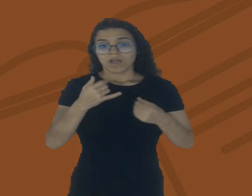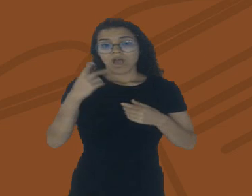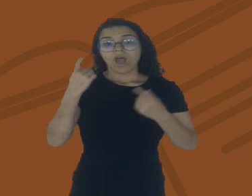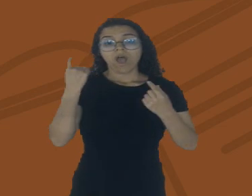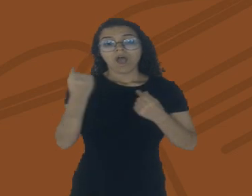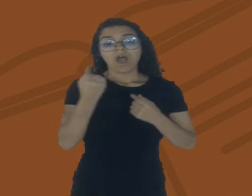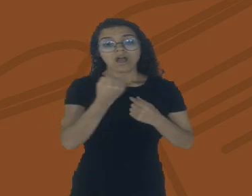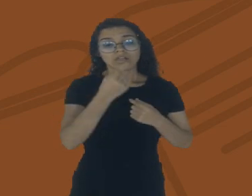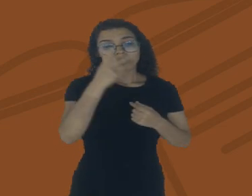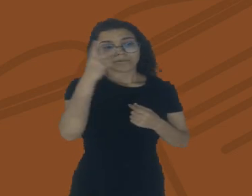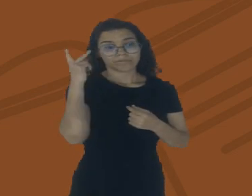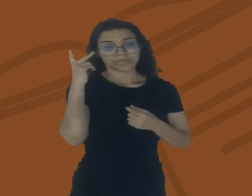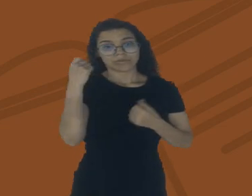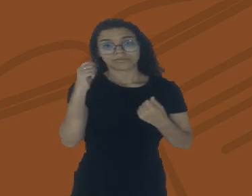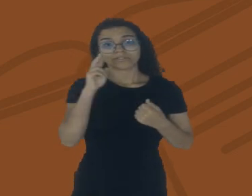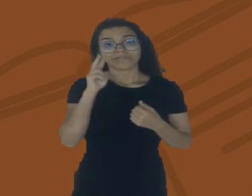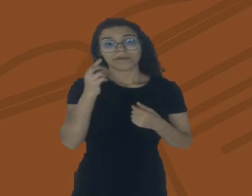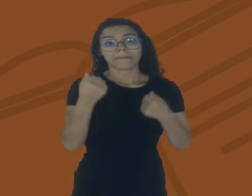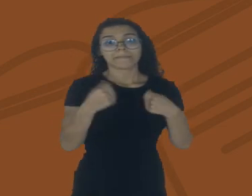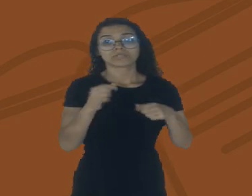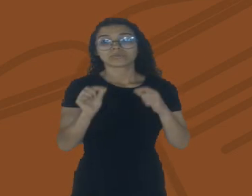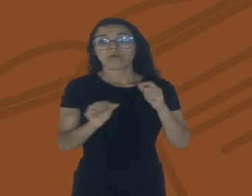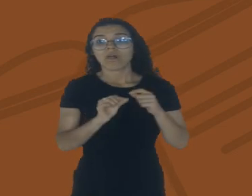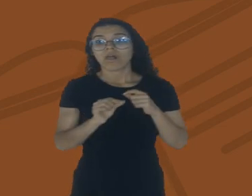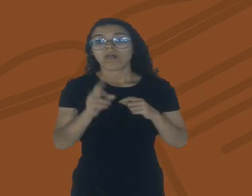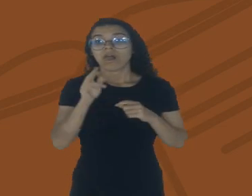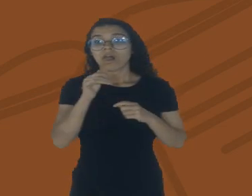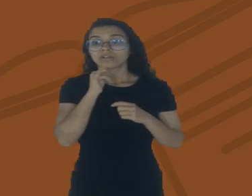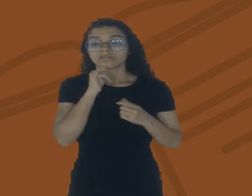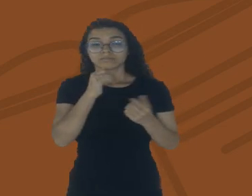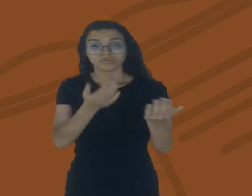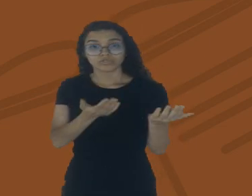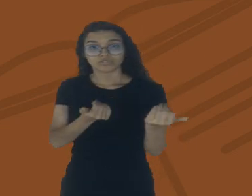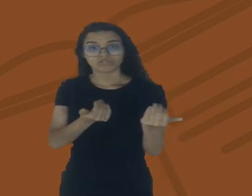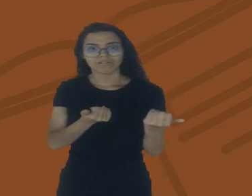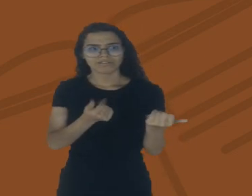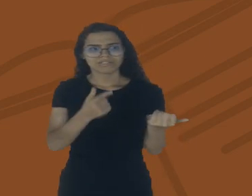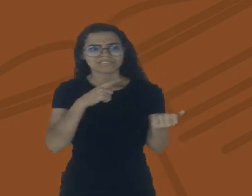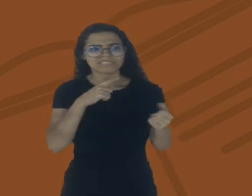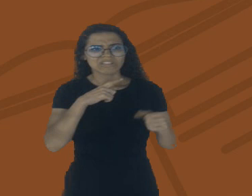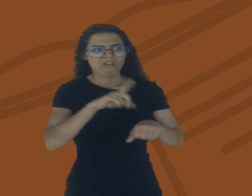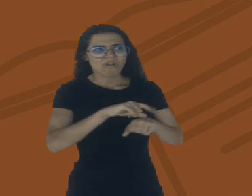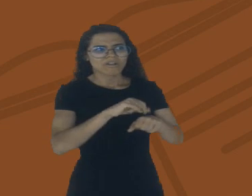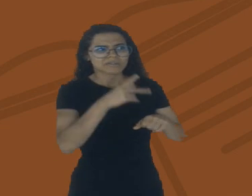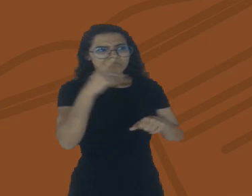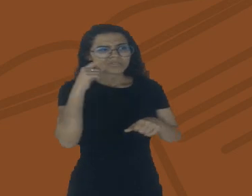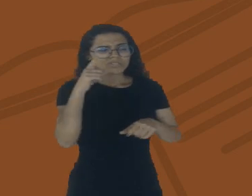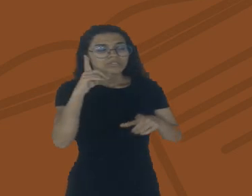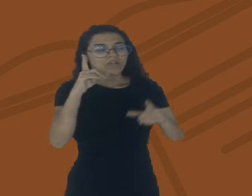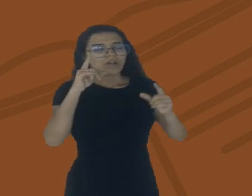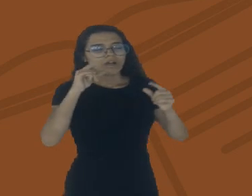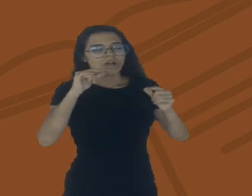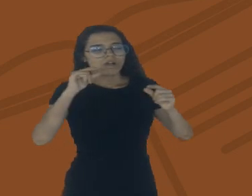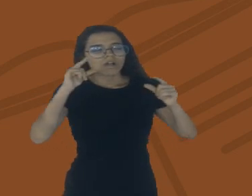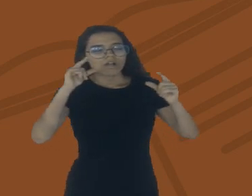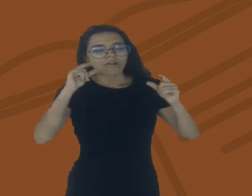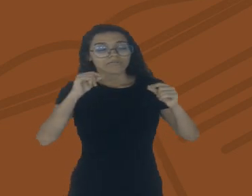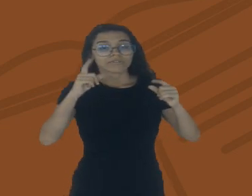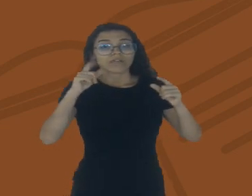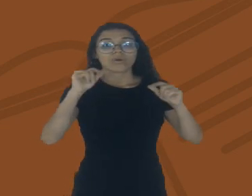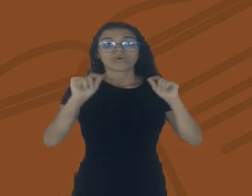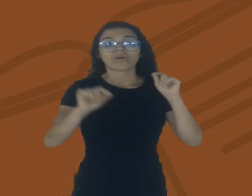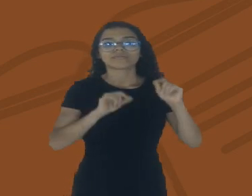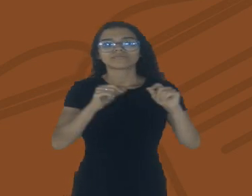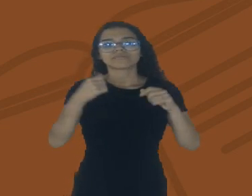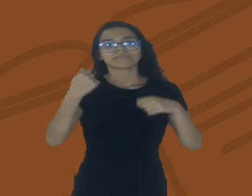exemplo, os adolescentes, a gente observa que tem um momento que eles ficam muito sonolentos, né? Então, isso está relacionado também com a